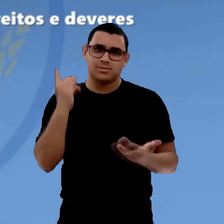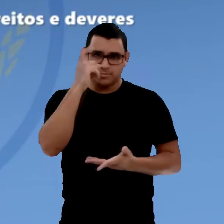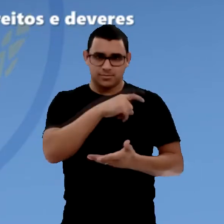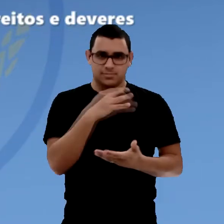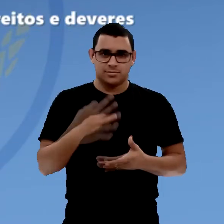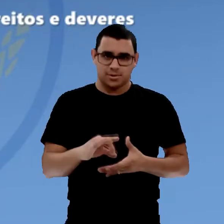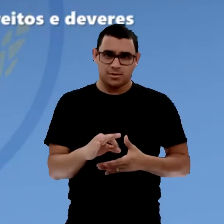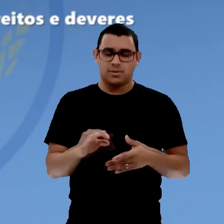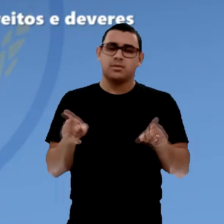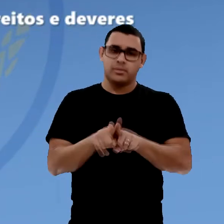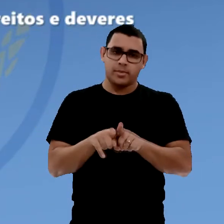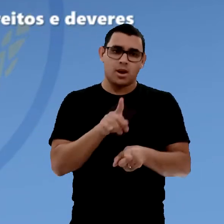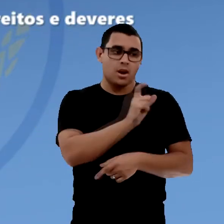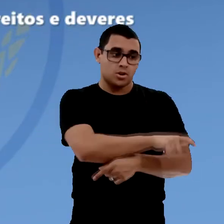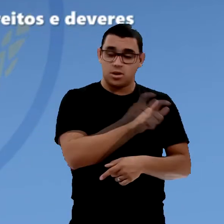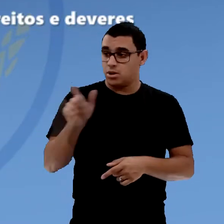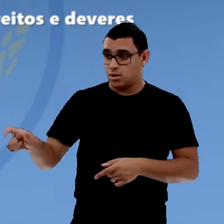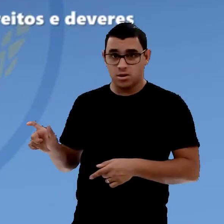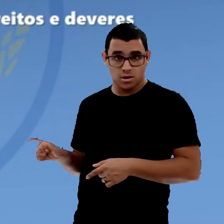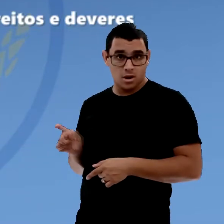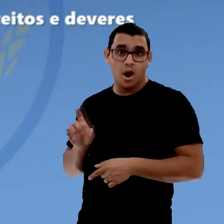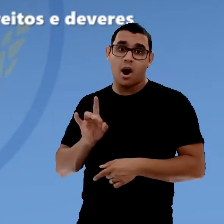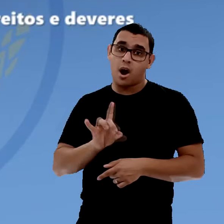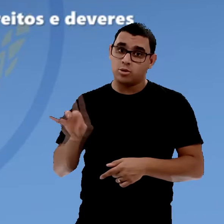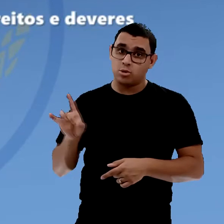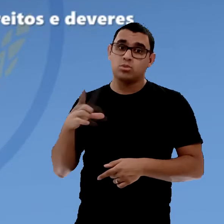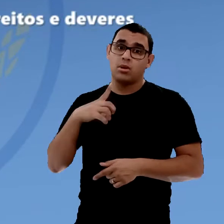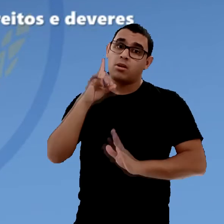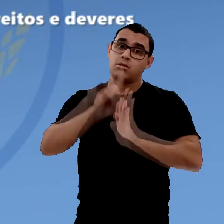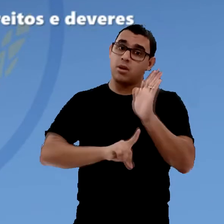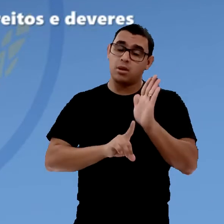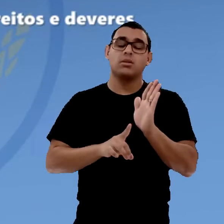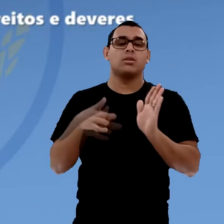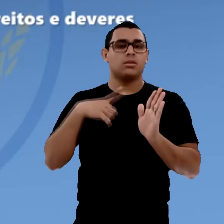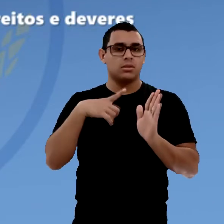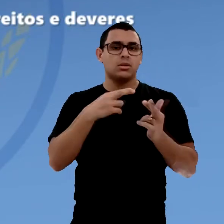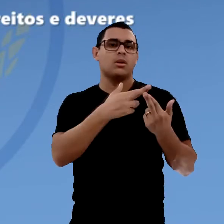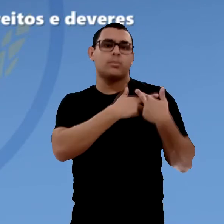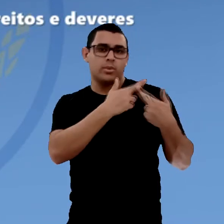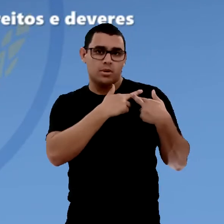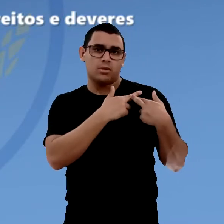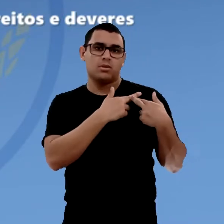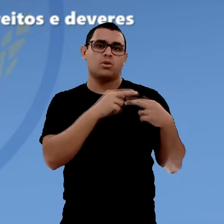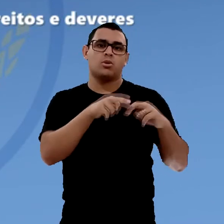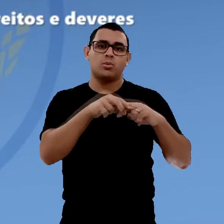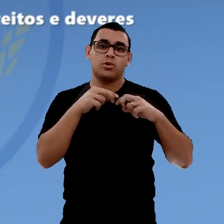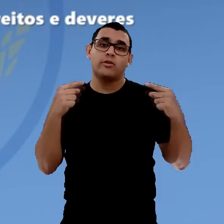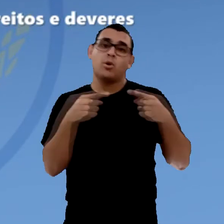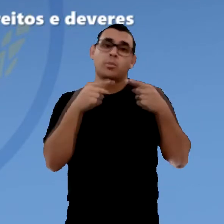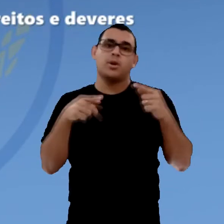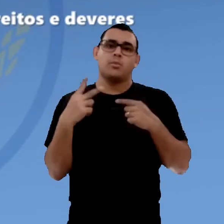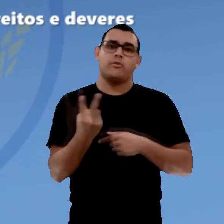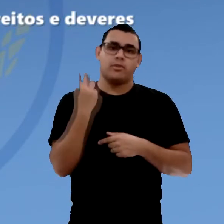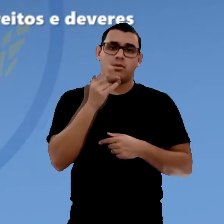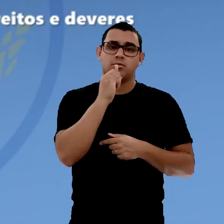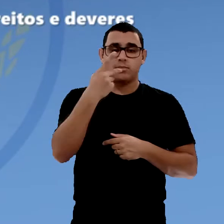implica também em relação a direitos e deveres, conforme o valor que lhe é conferido dentro daquela sociedade.